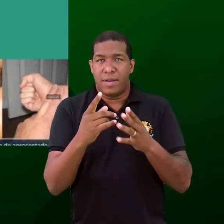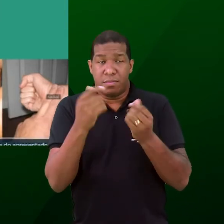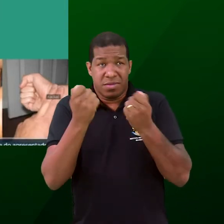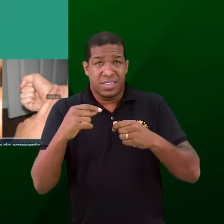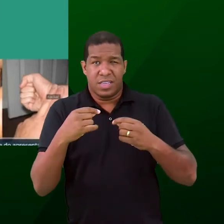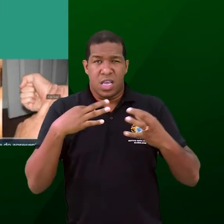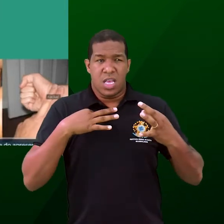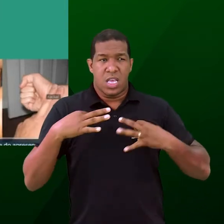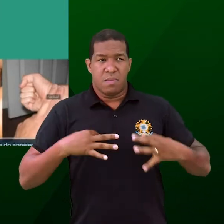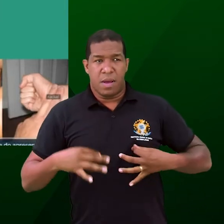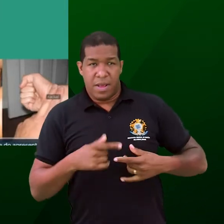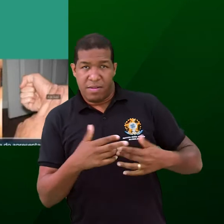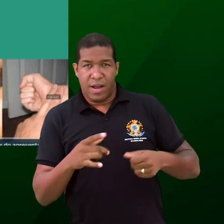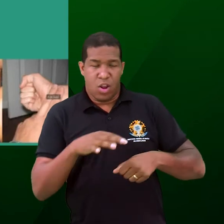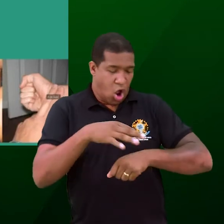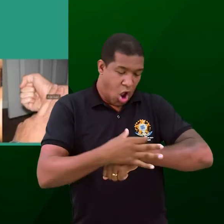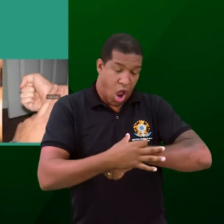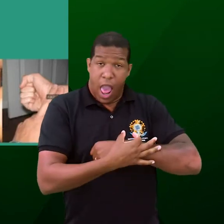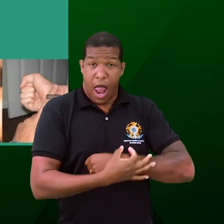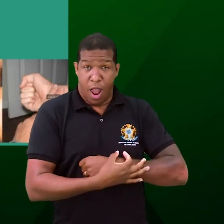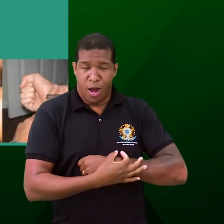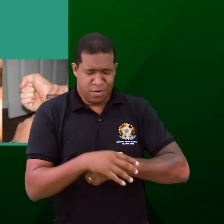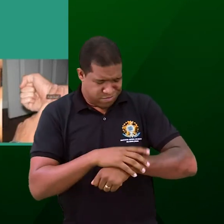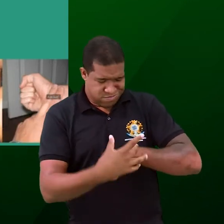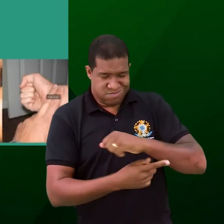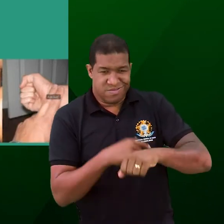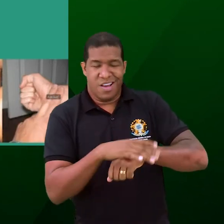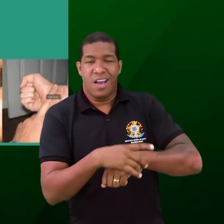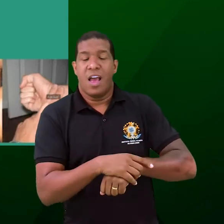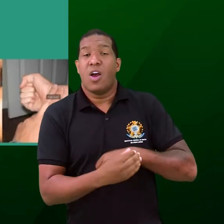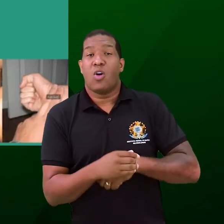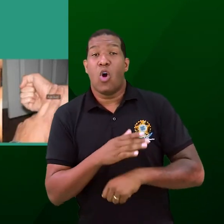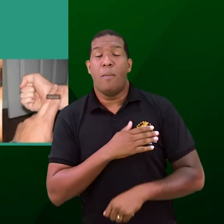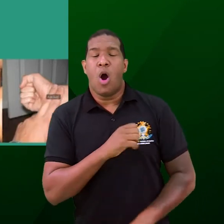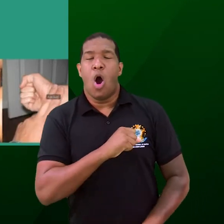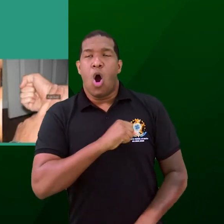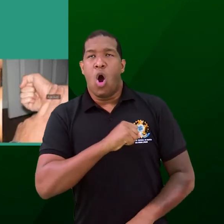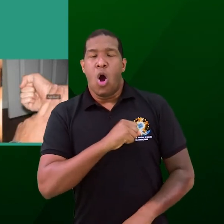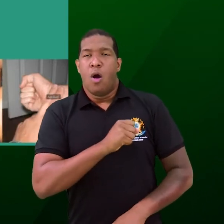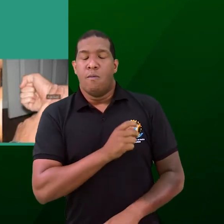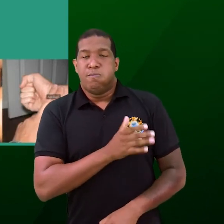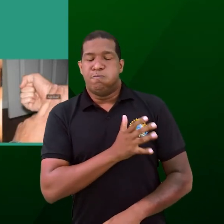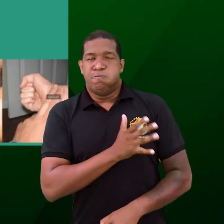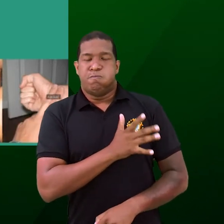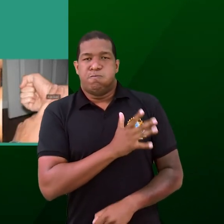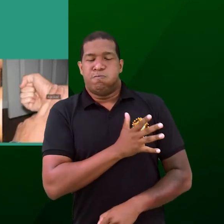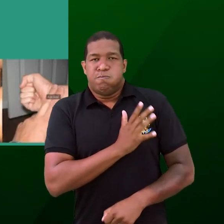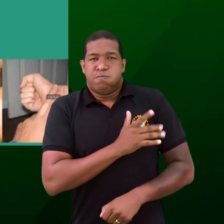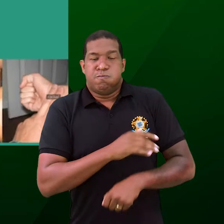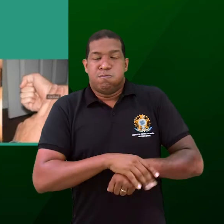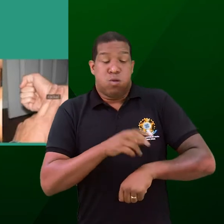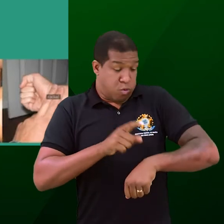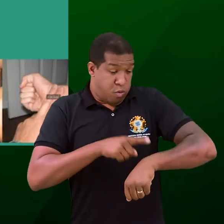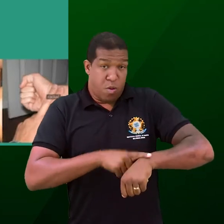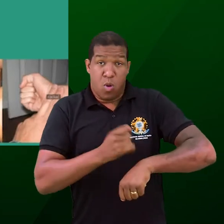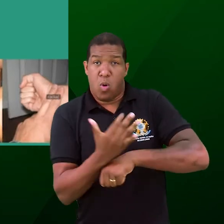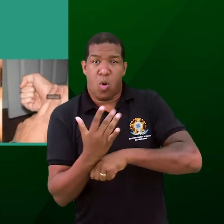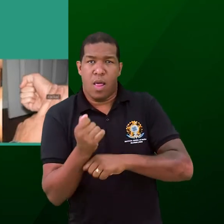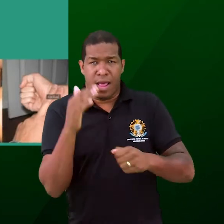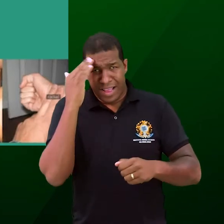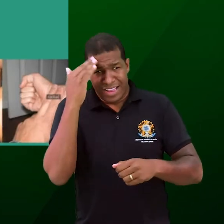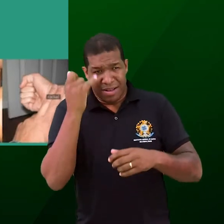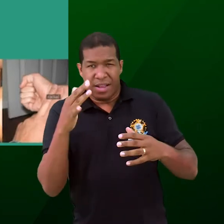agachar de dor. Isso não é benéfico para quem está iniciando no programa. tá? Porque a adaptação está sendo acelerada, tu